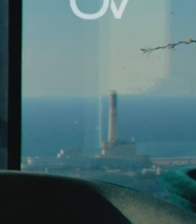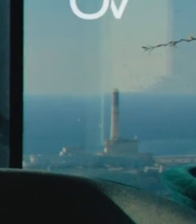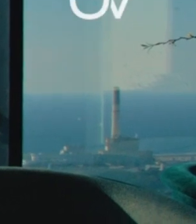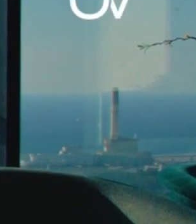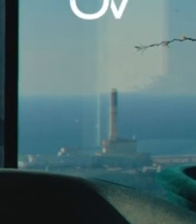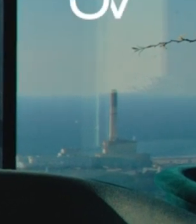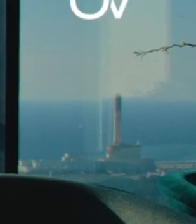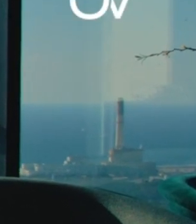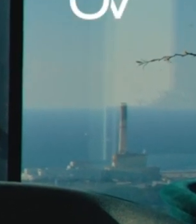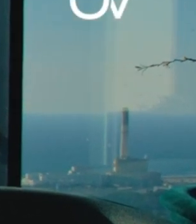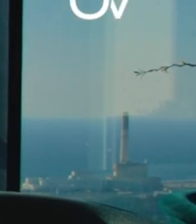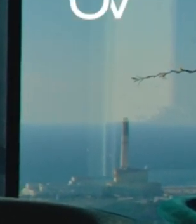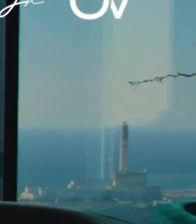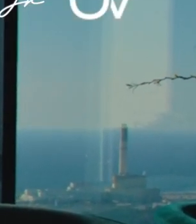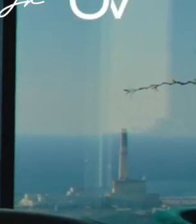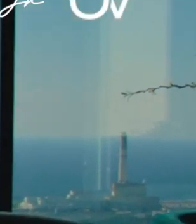e